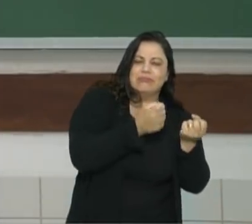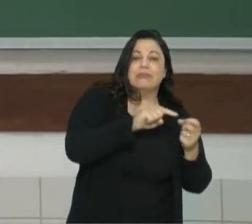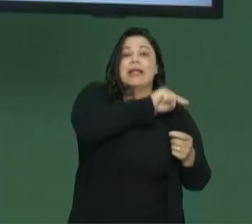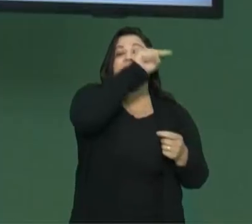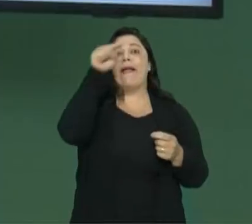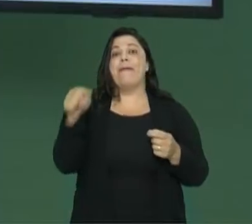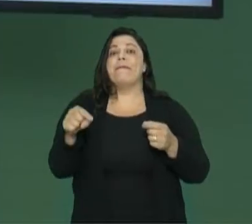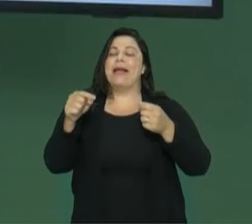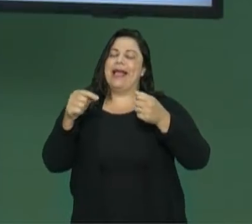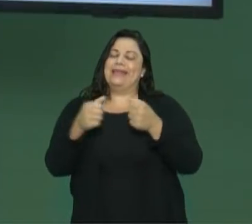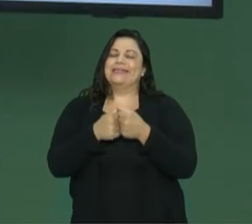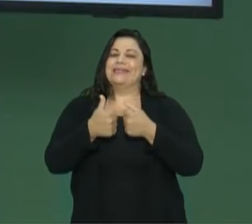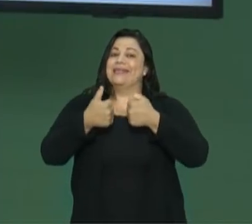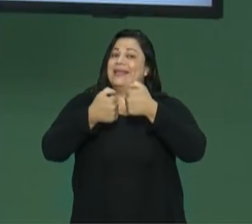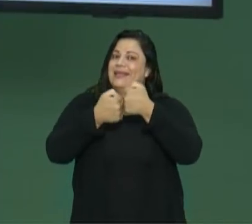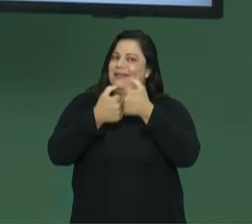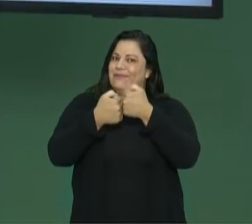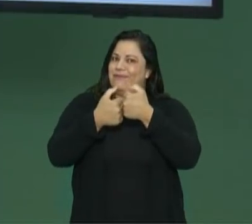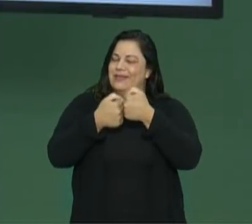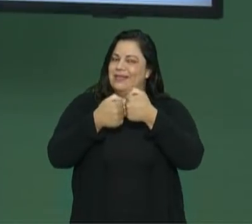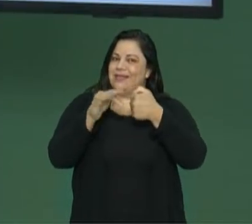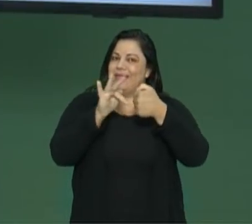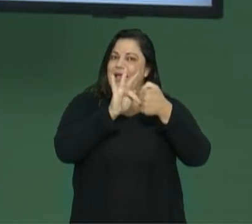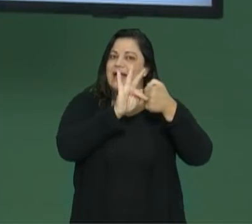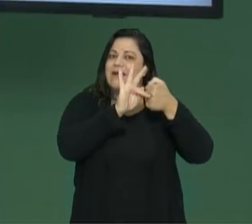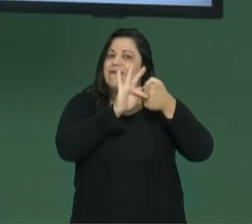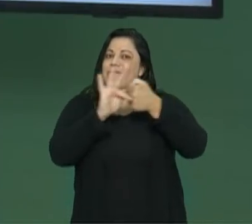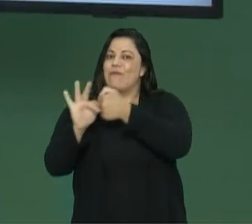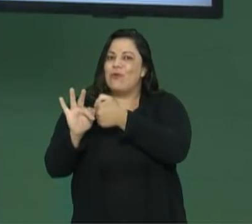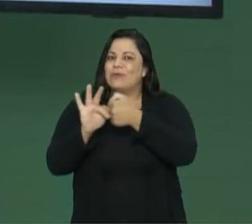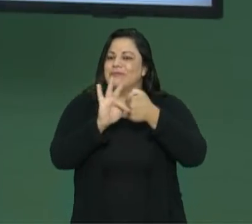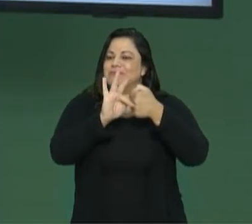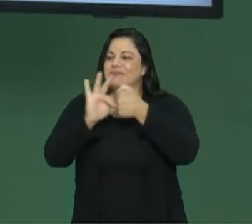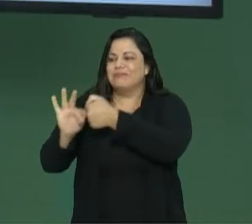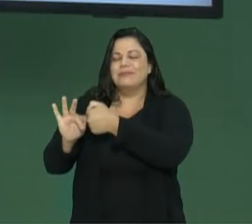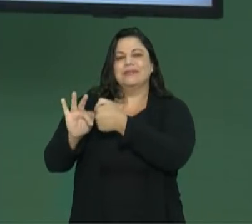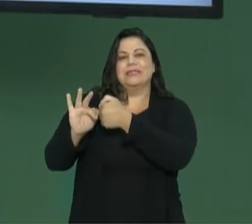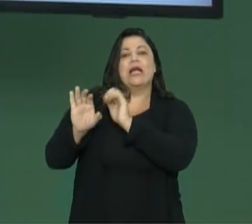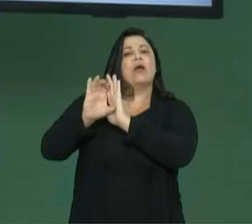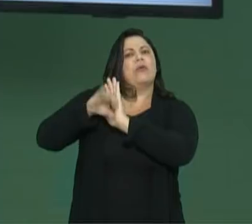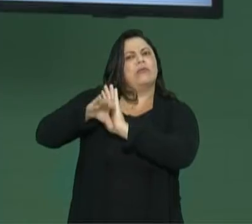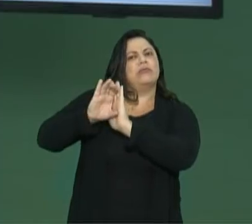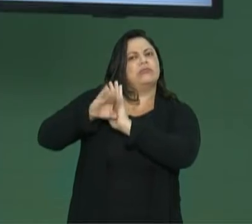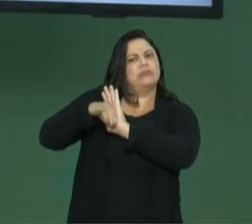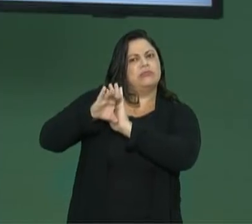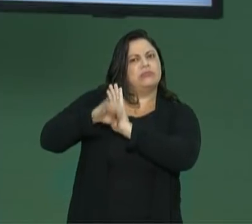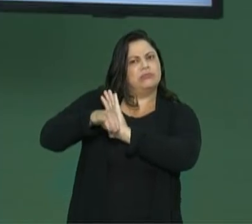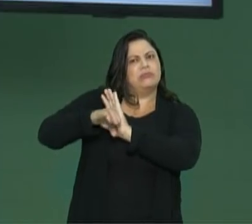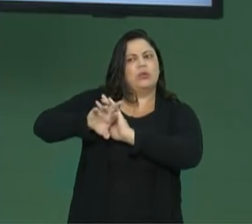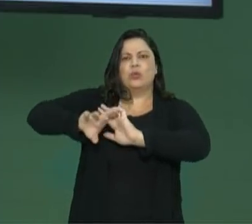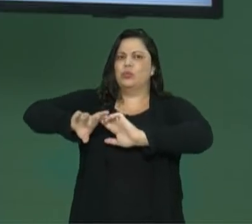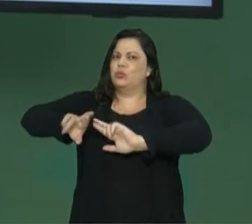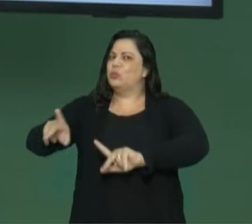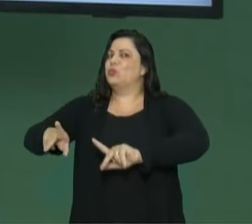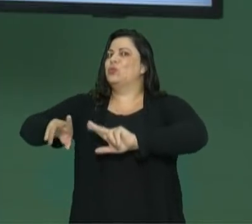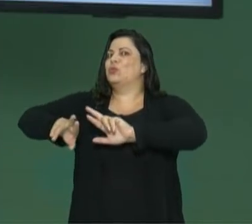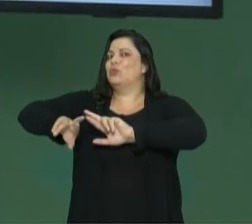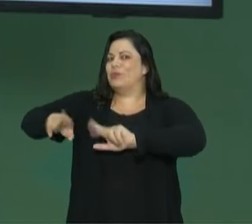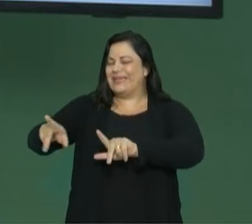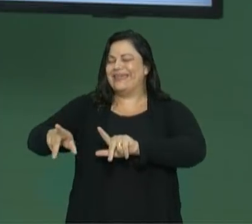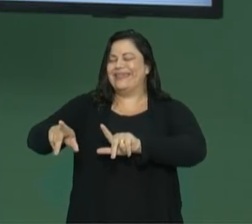aqui em física, nós estamos relacionando o trabalho a um conceito de uma força que promove